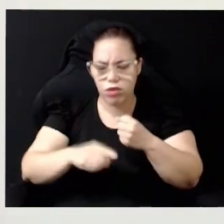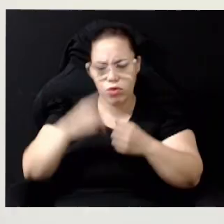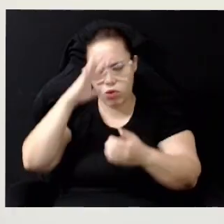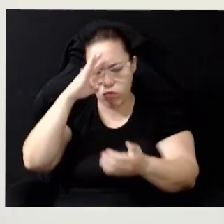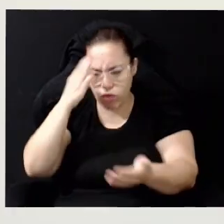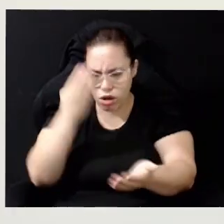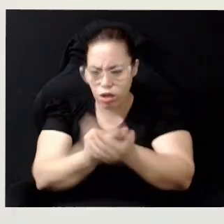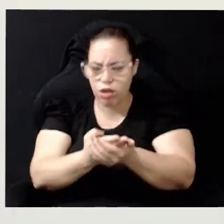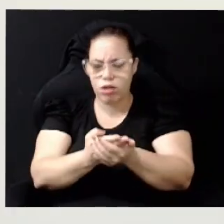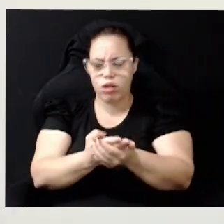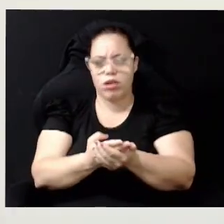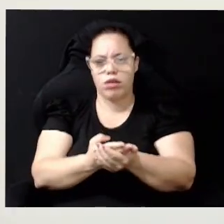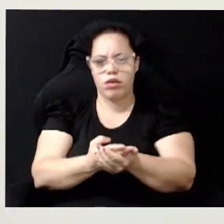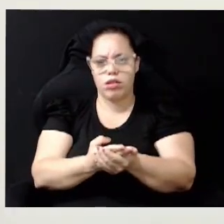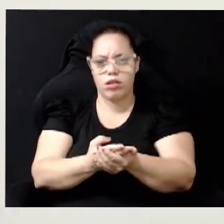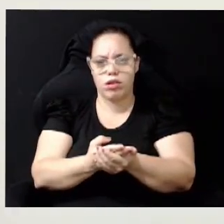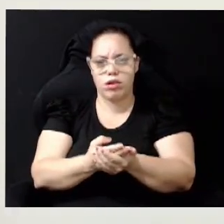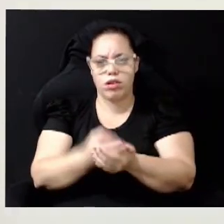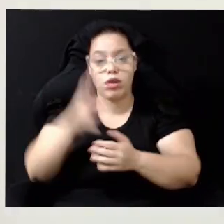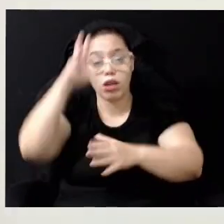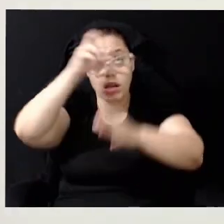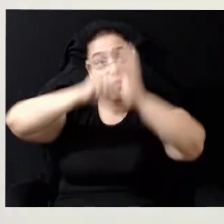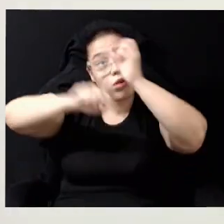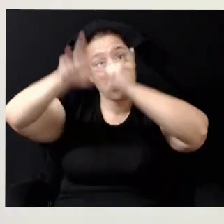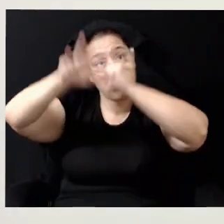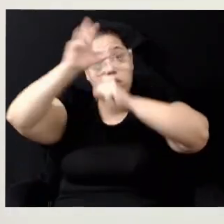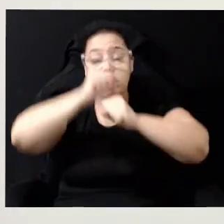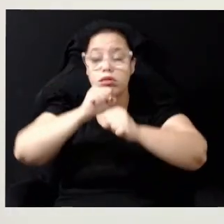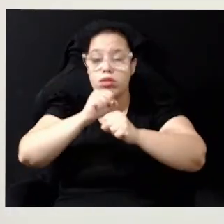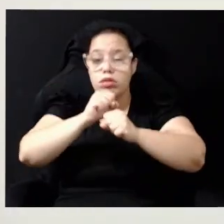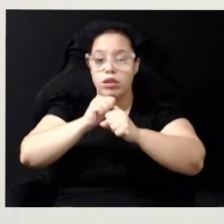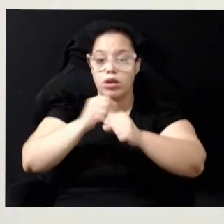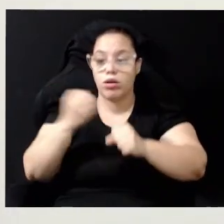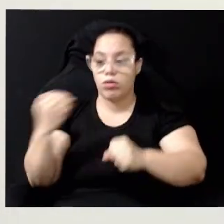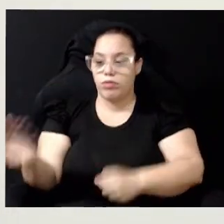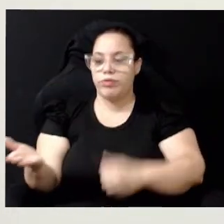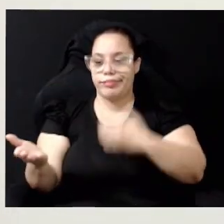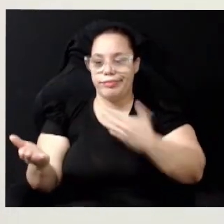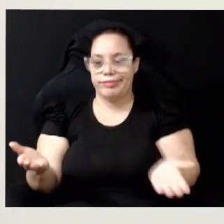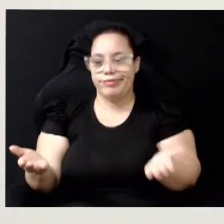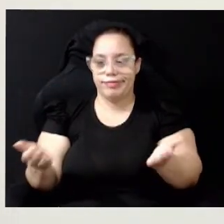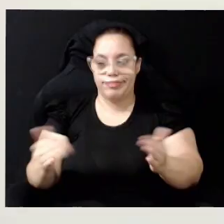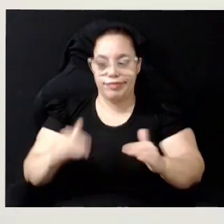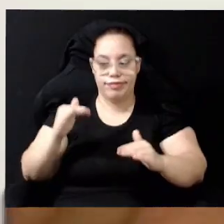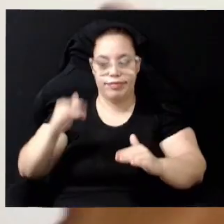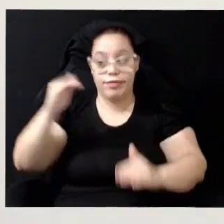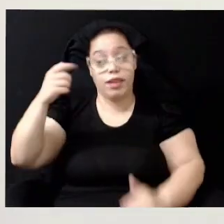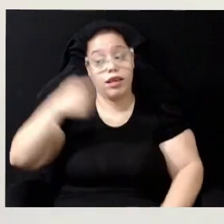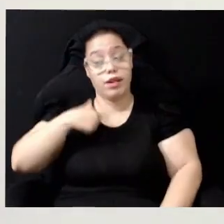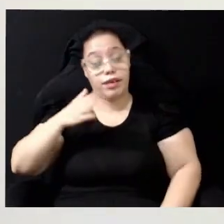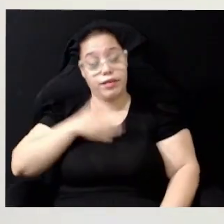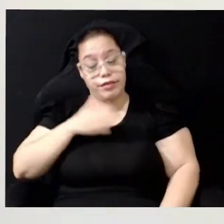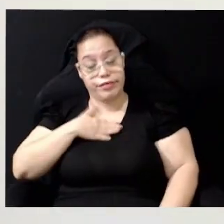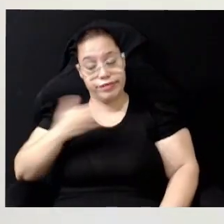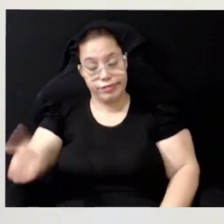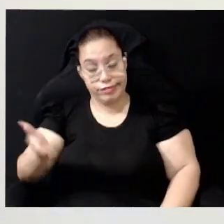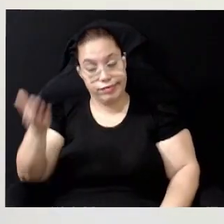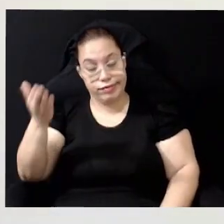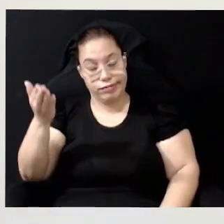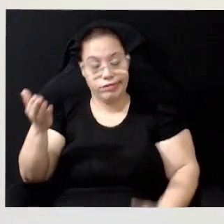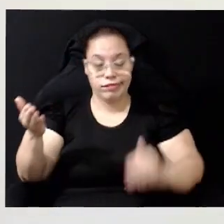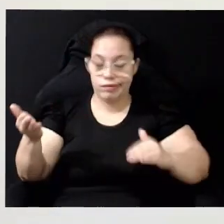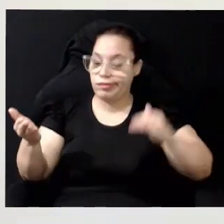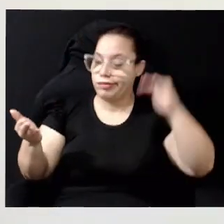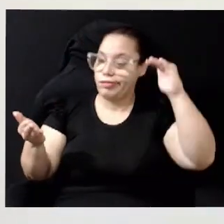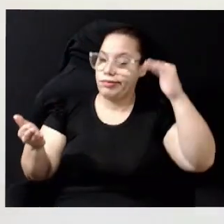com confiança, que é um momento de aprendizagem para ambos, de crescimento seu, né, e